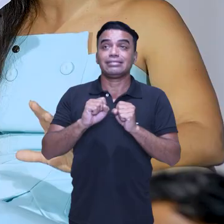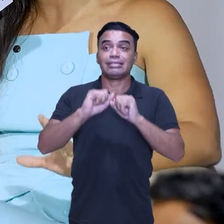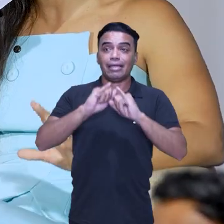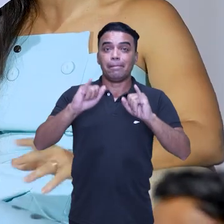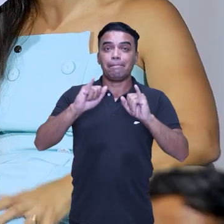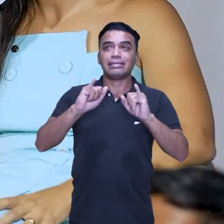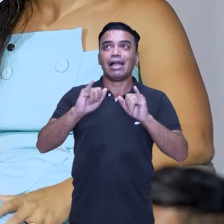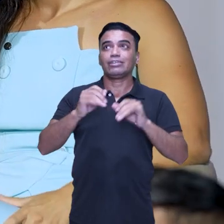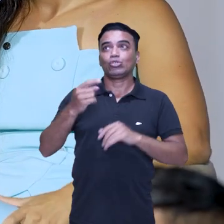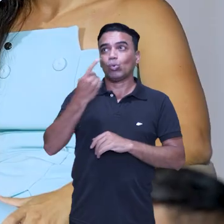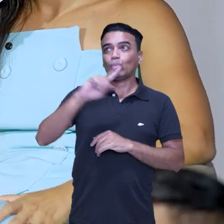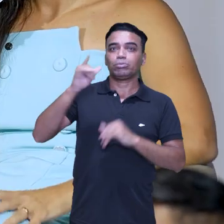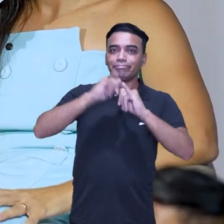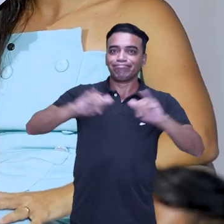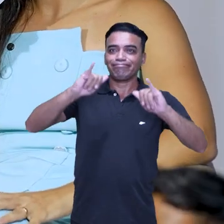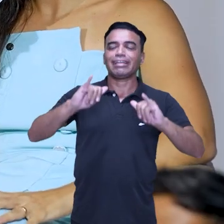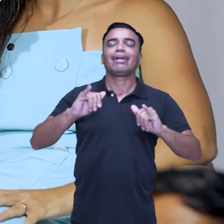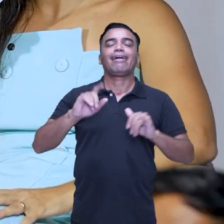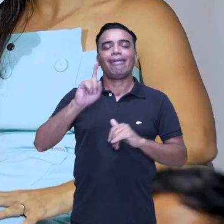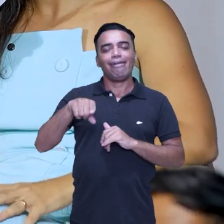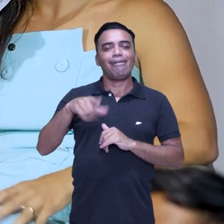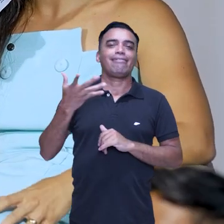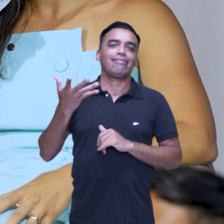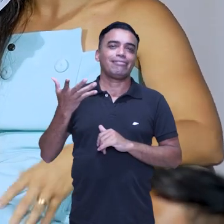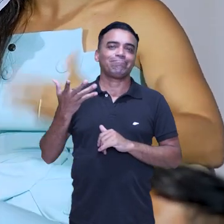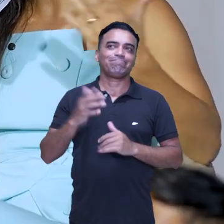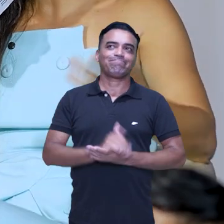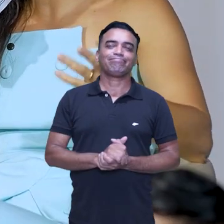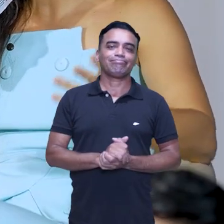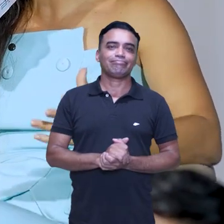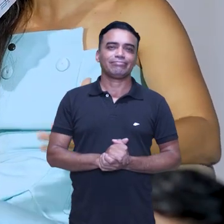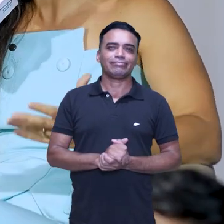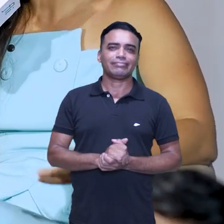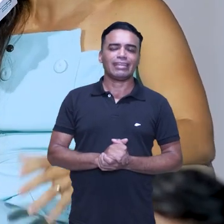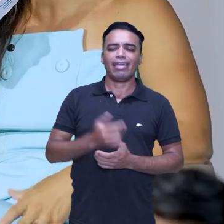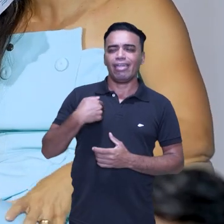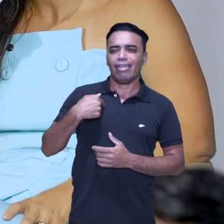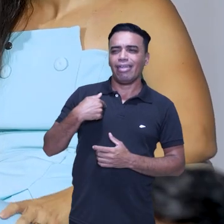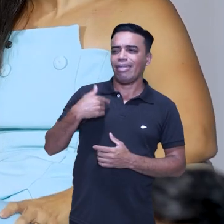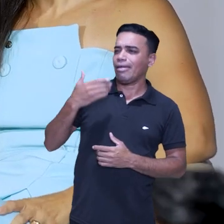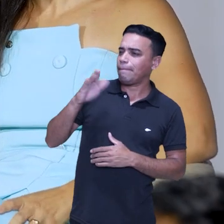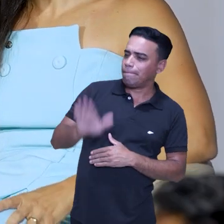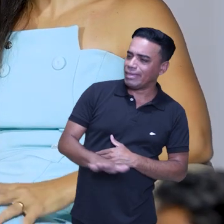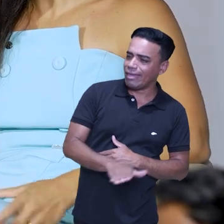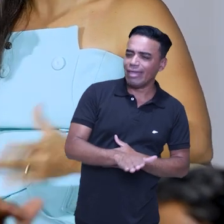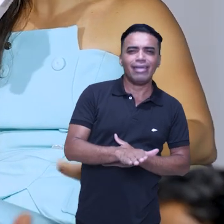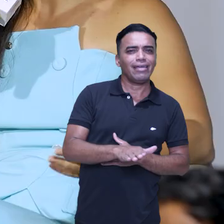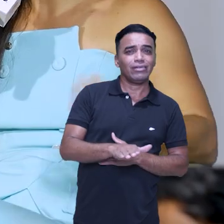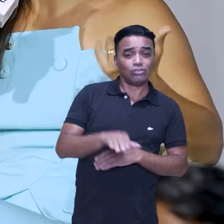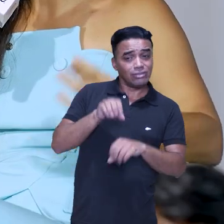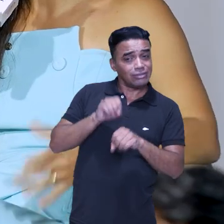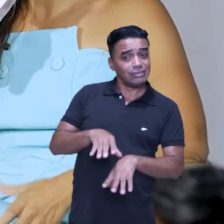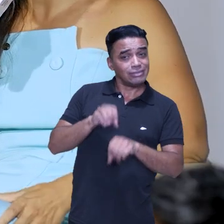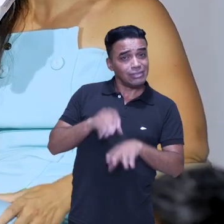última mensagem, seria no sentido de que, desde muito pequenos, né, nós somos